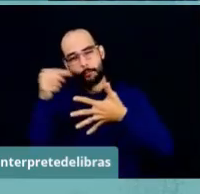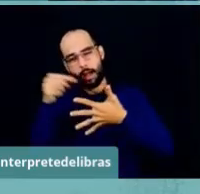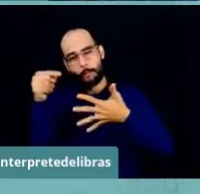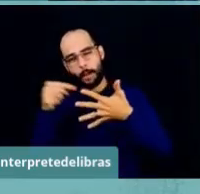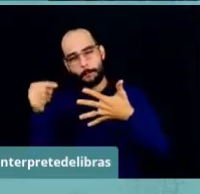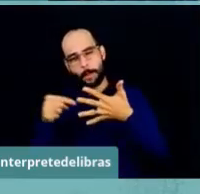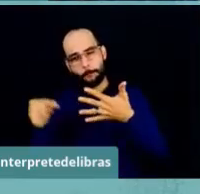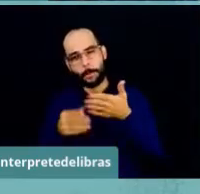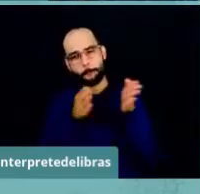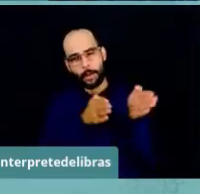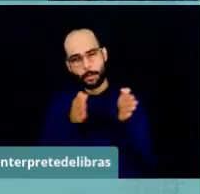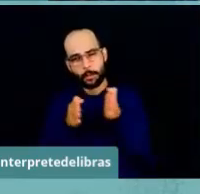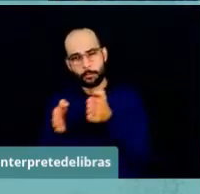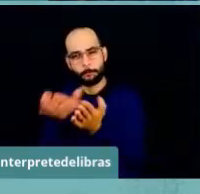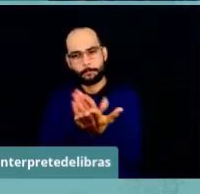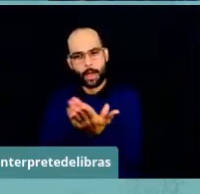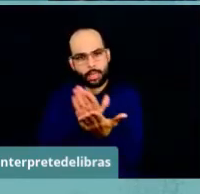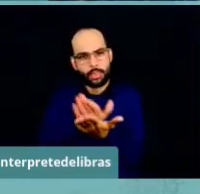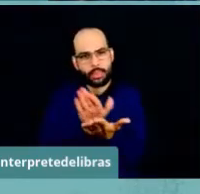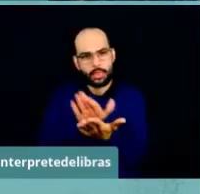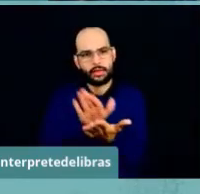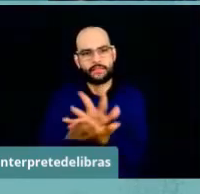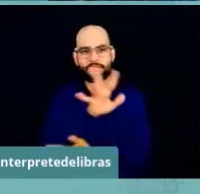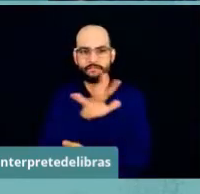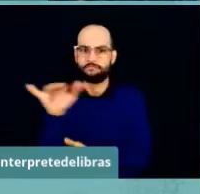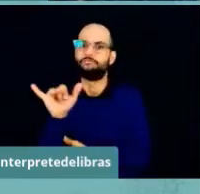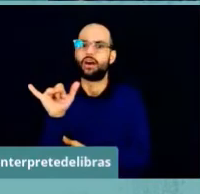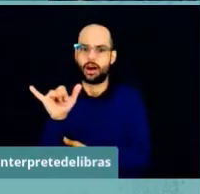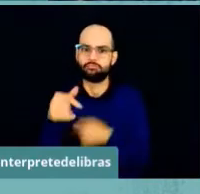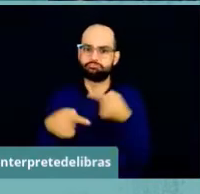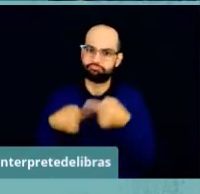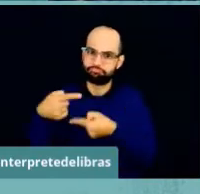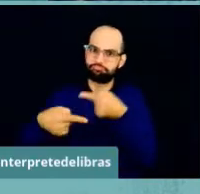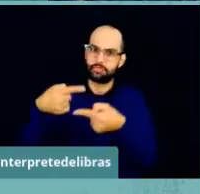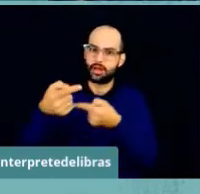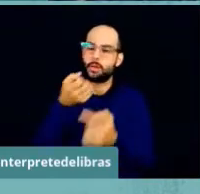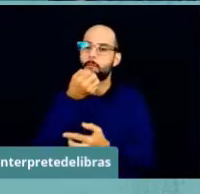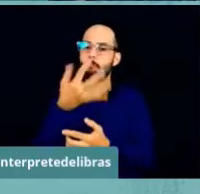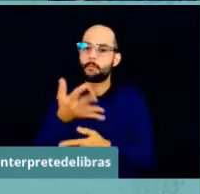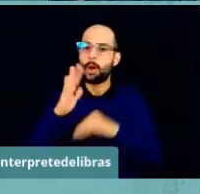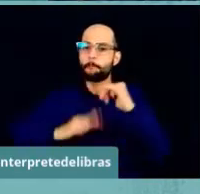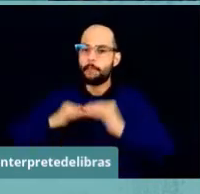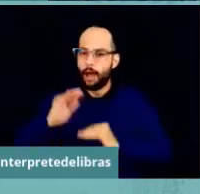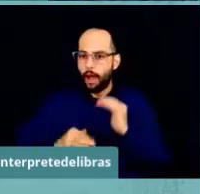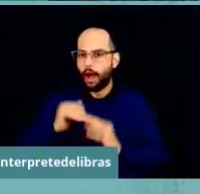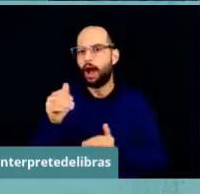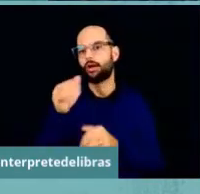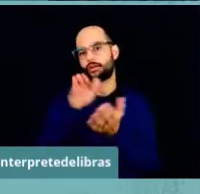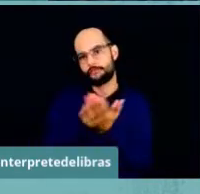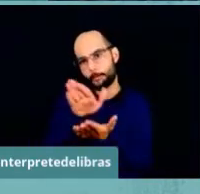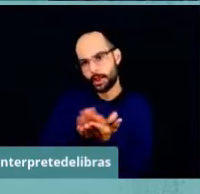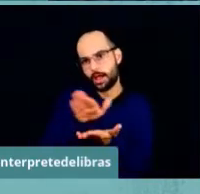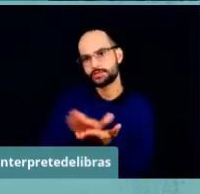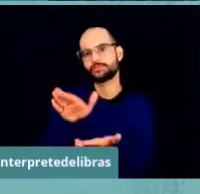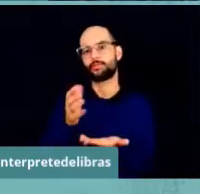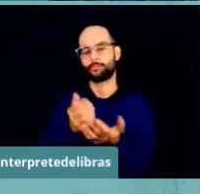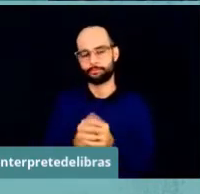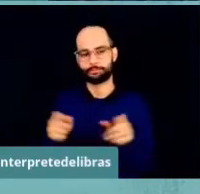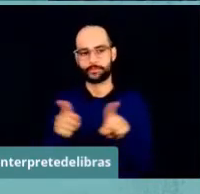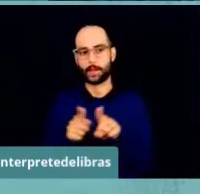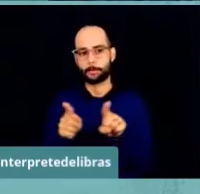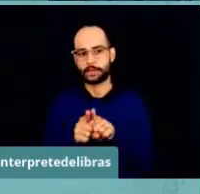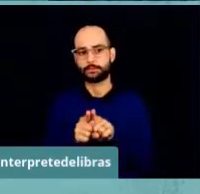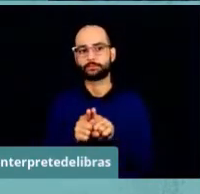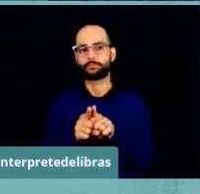fabricação, ele deve seguir padrões que são caracterizados como boas práticas de fabricação. Alguns, como eu falei,